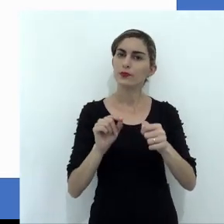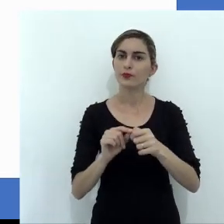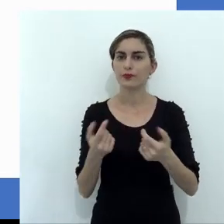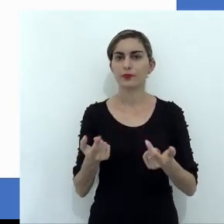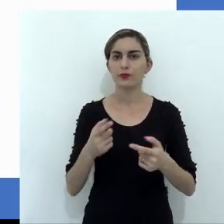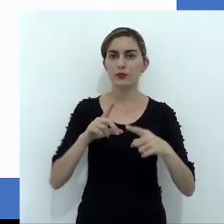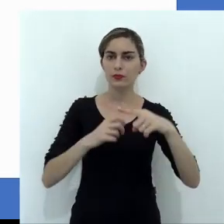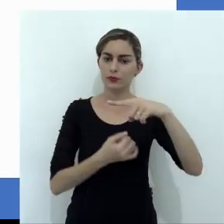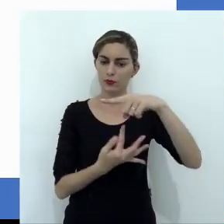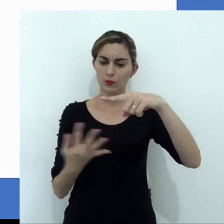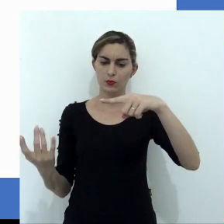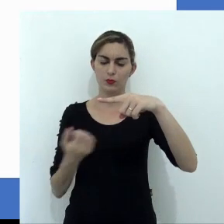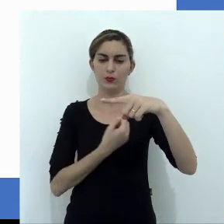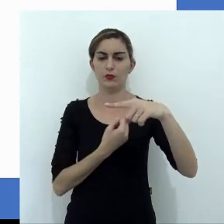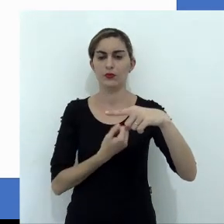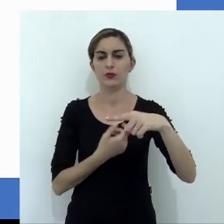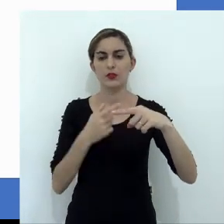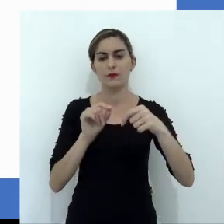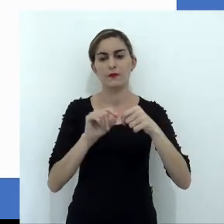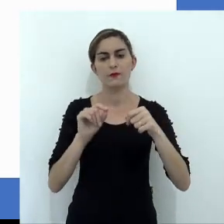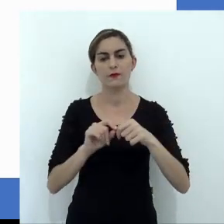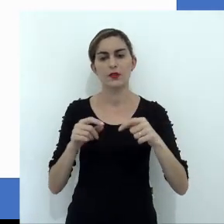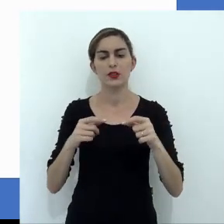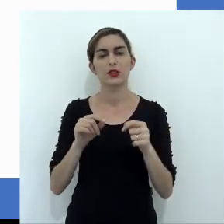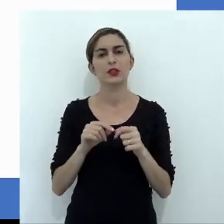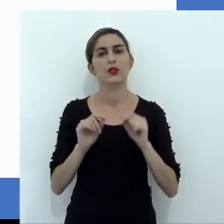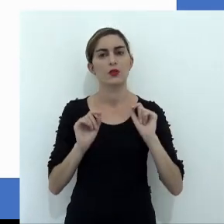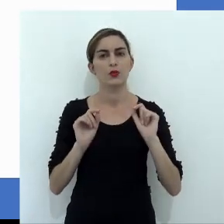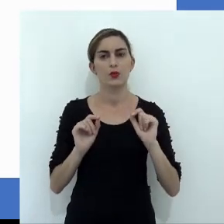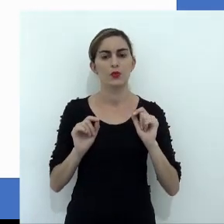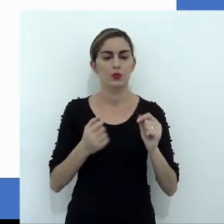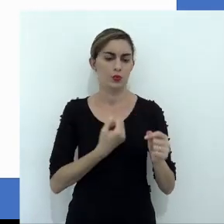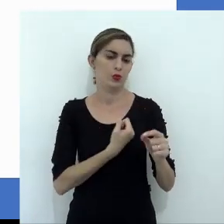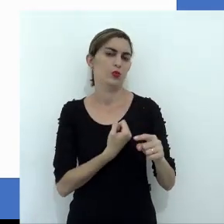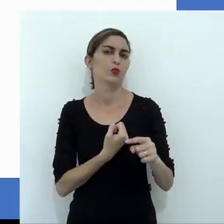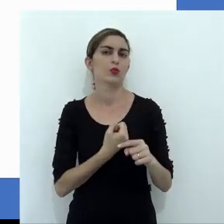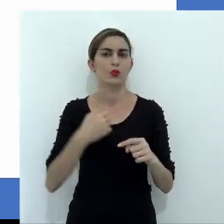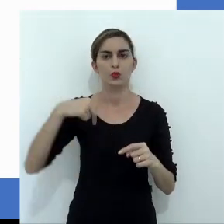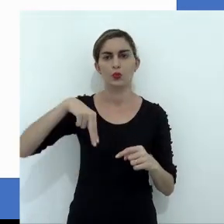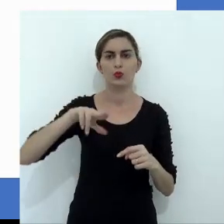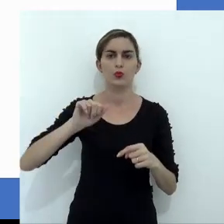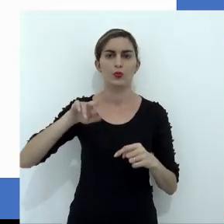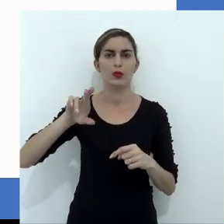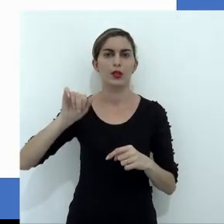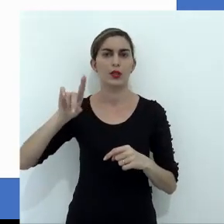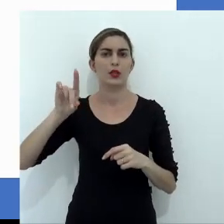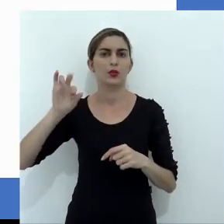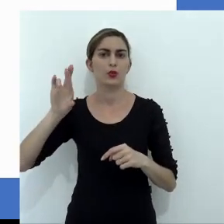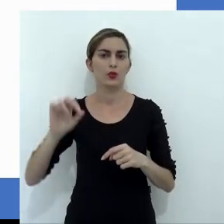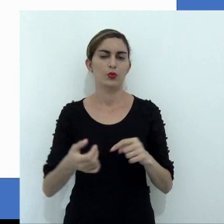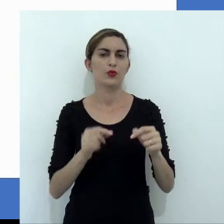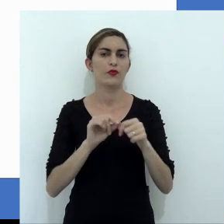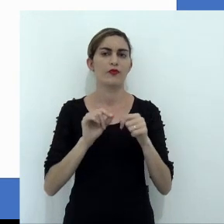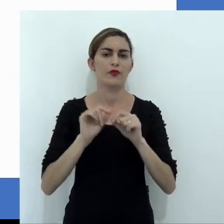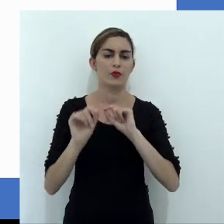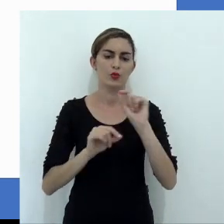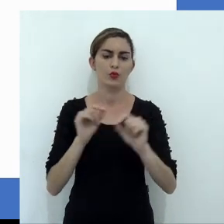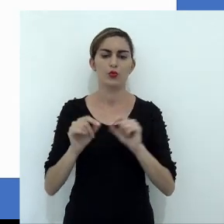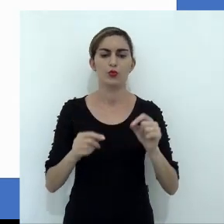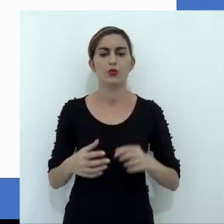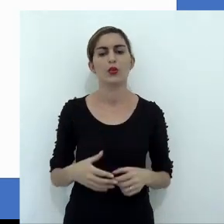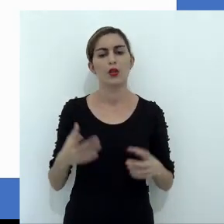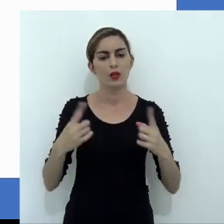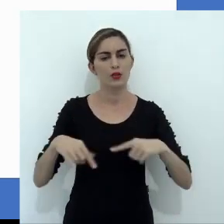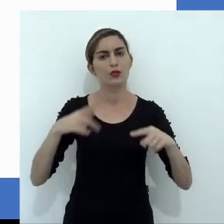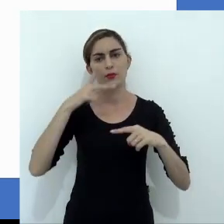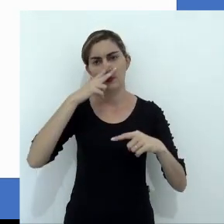de denominadores iguais, basta realizar a operação com os numeradores, tá? E o que é que a gente faz com o denominador, professor? A